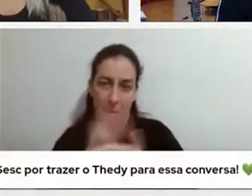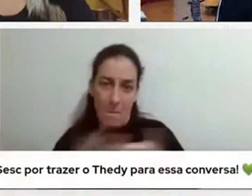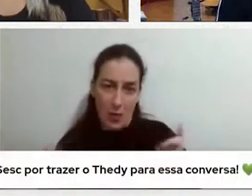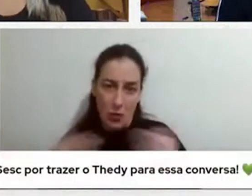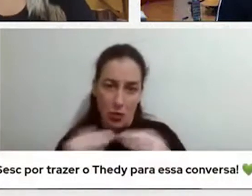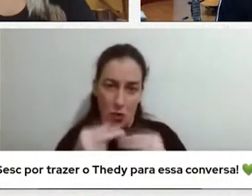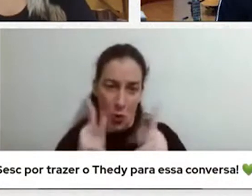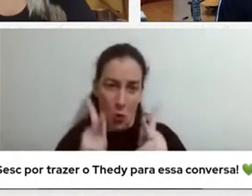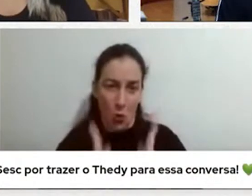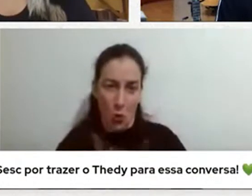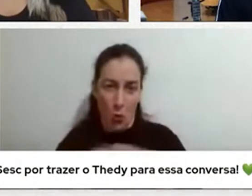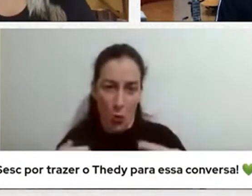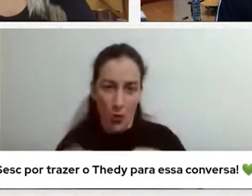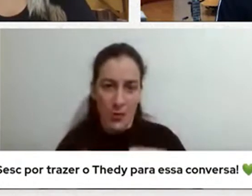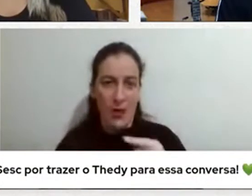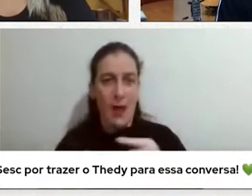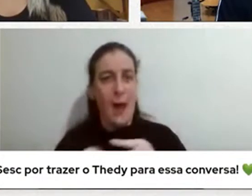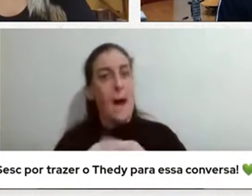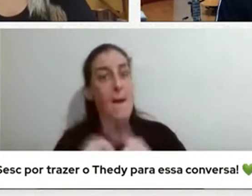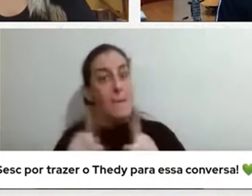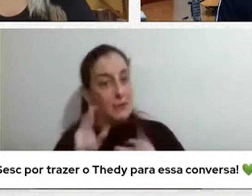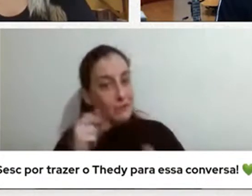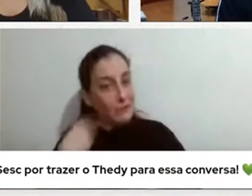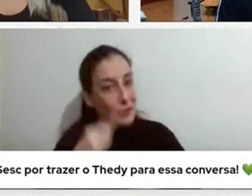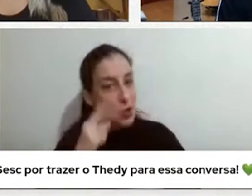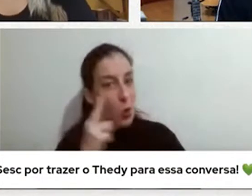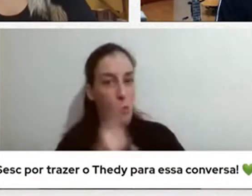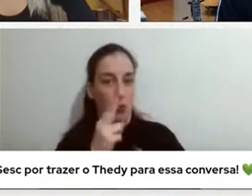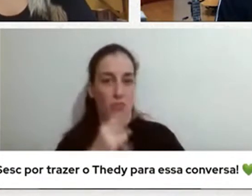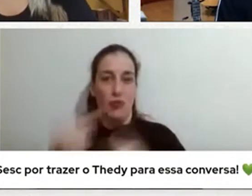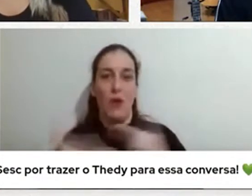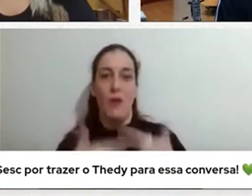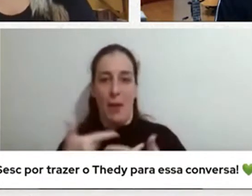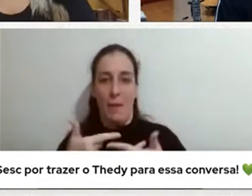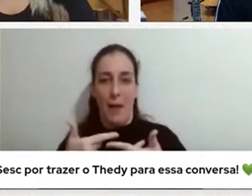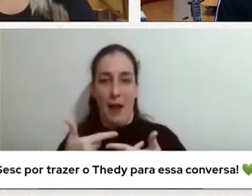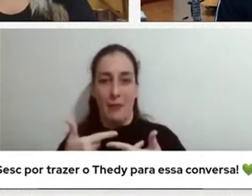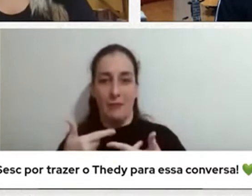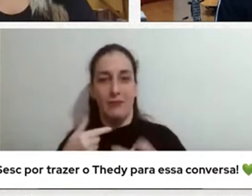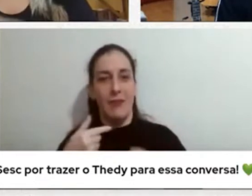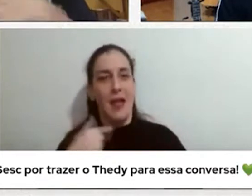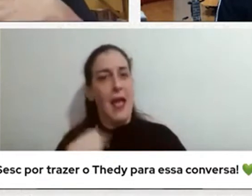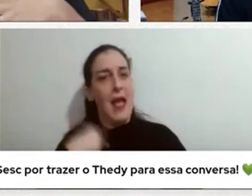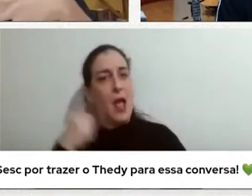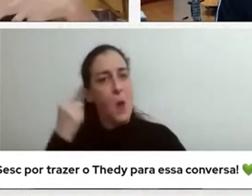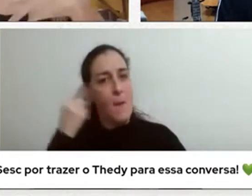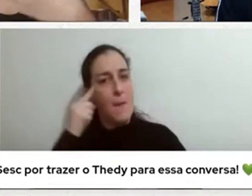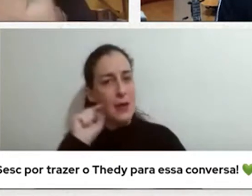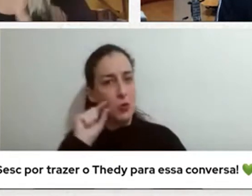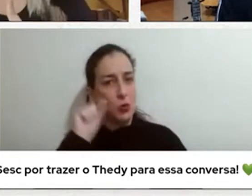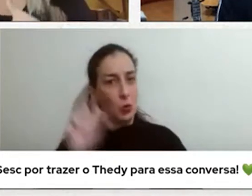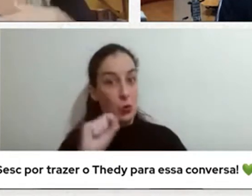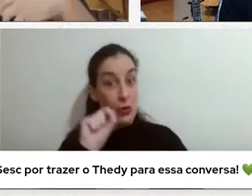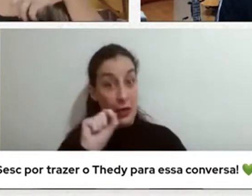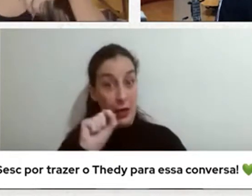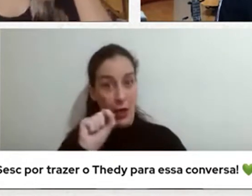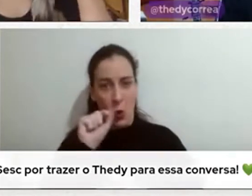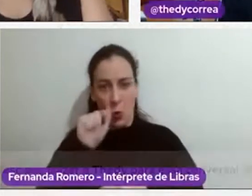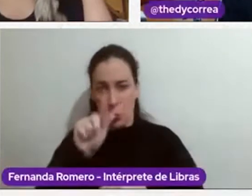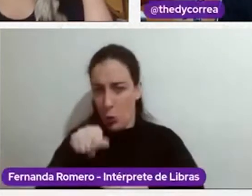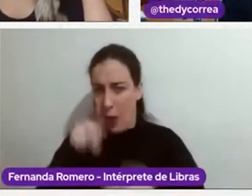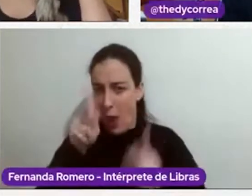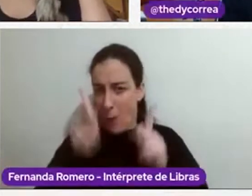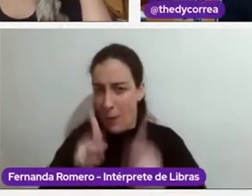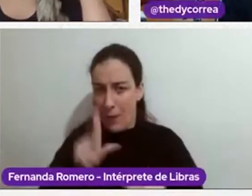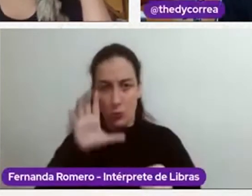E com certeza a gente tem que continuar o nosso trabalho. Eu penso em ti também, assim, como tu é um cara que influencia